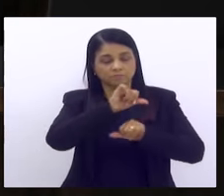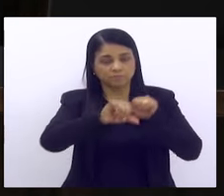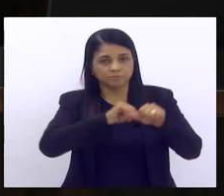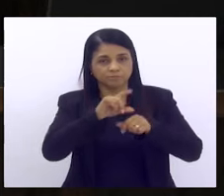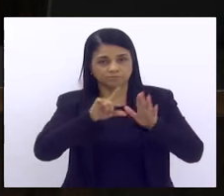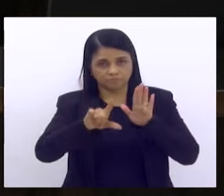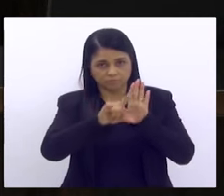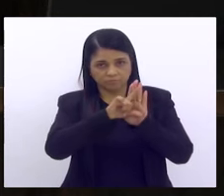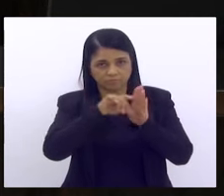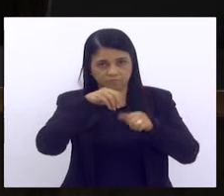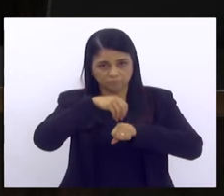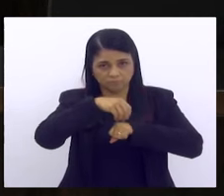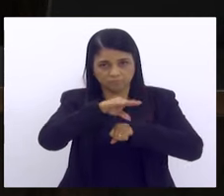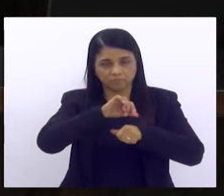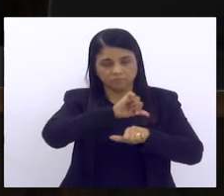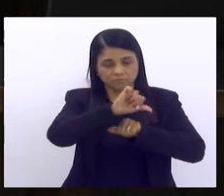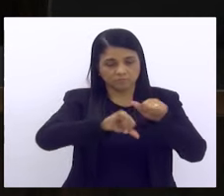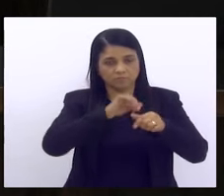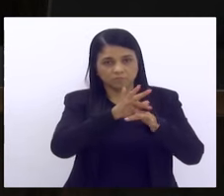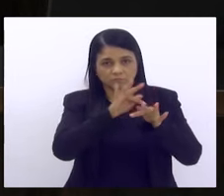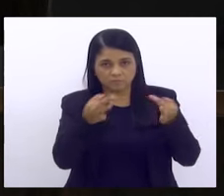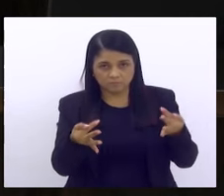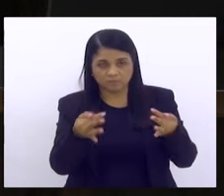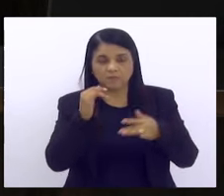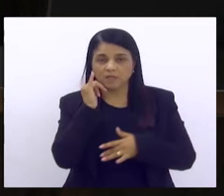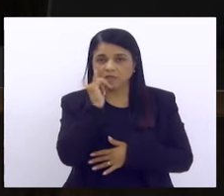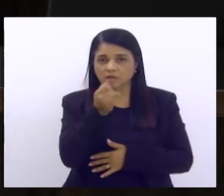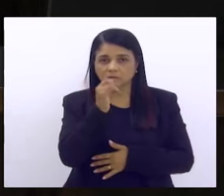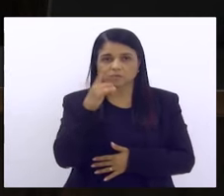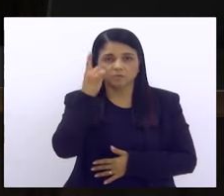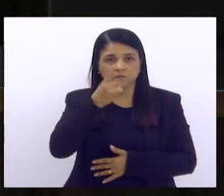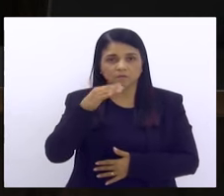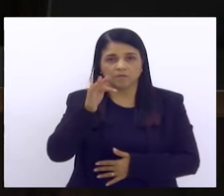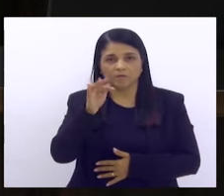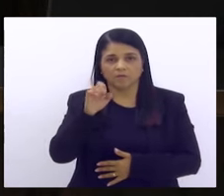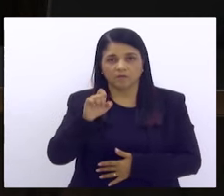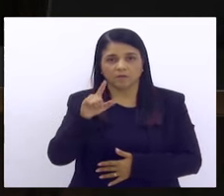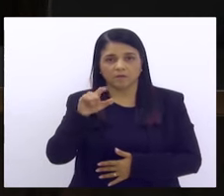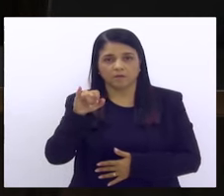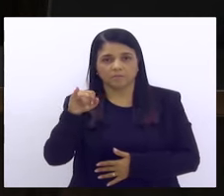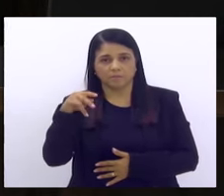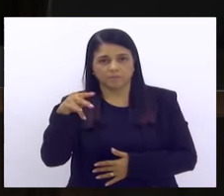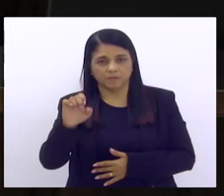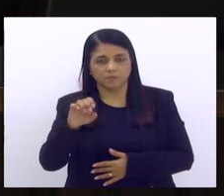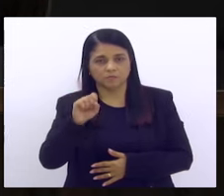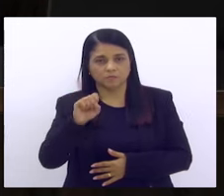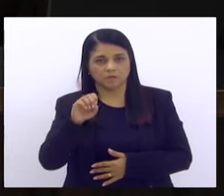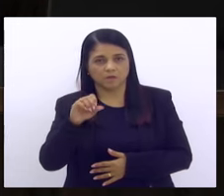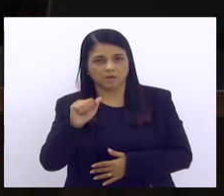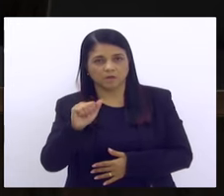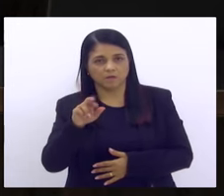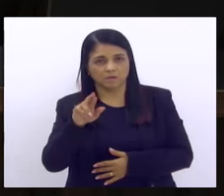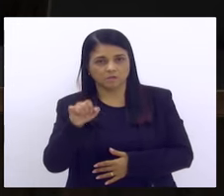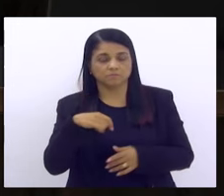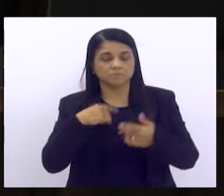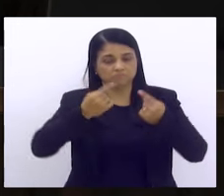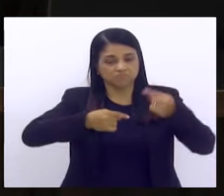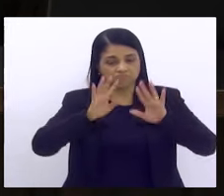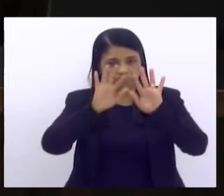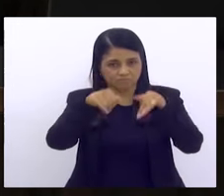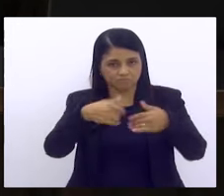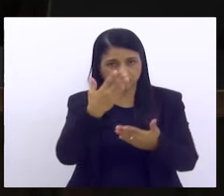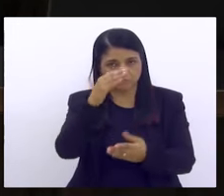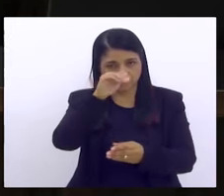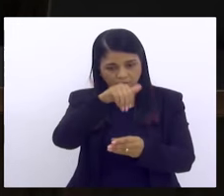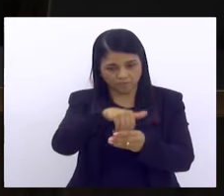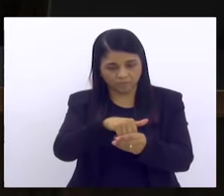simples. Relator, deputado Felipe Soares. Em discussão, não havendo quem queira discutir, encerrada a discussão. Em